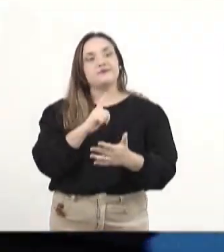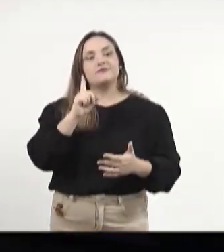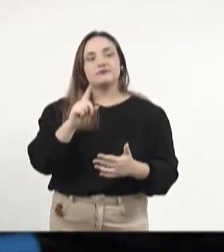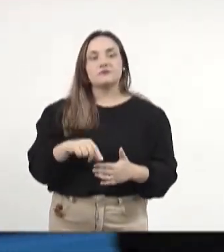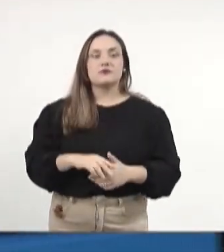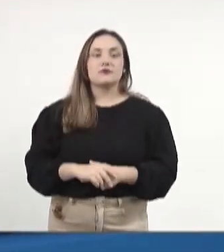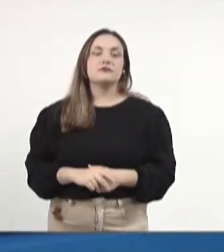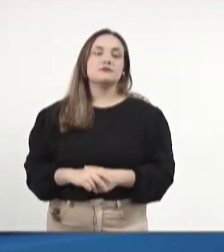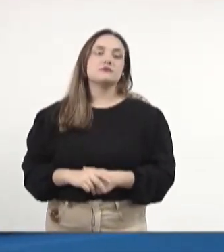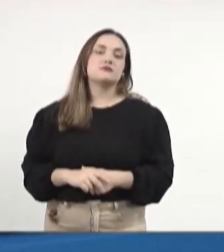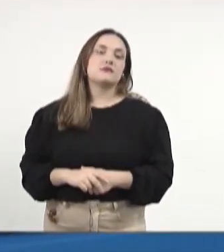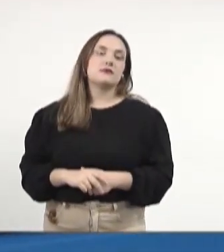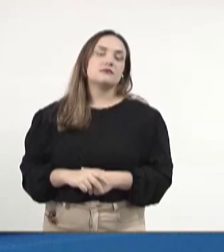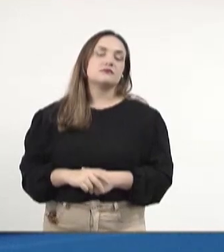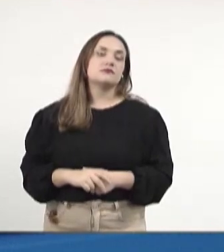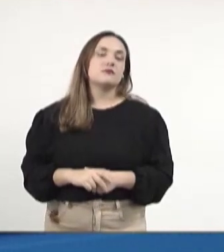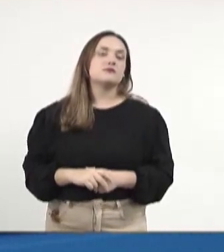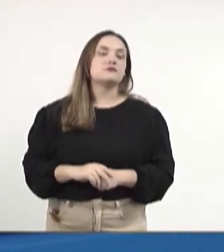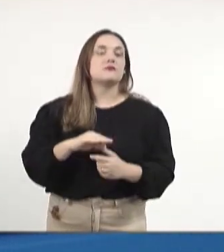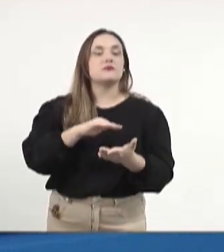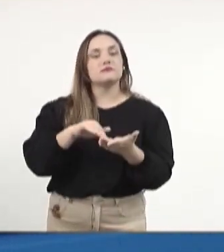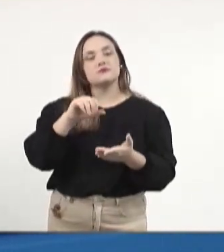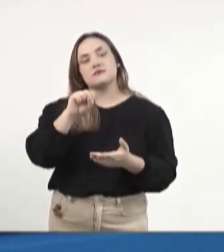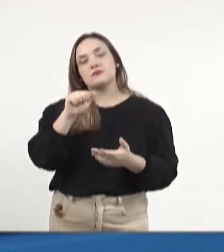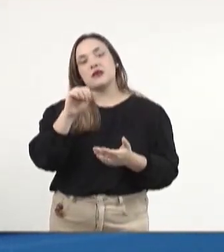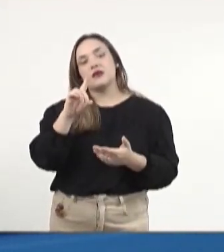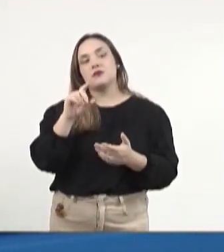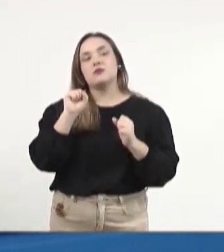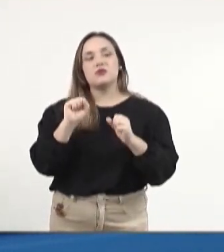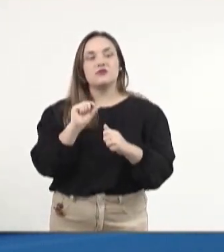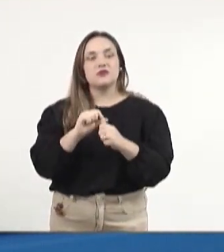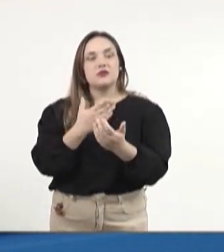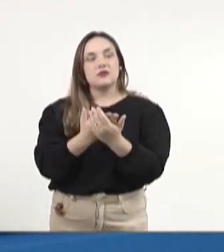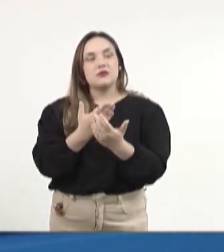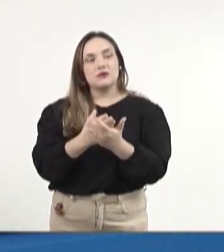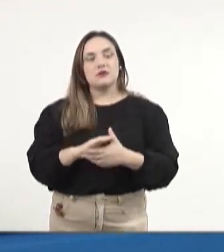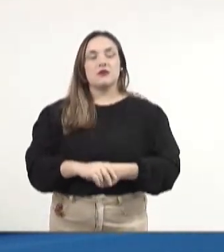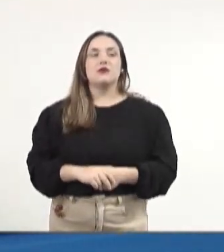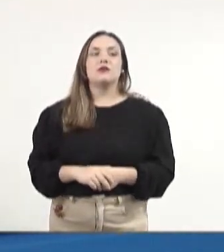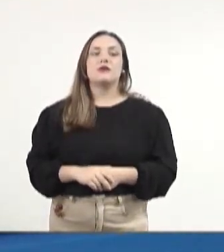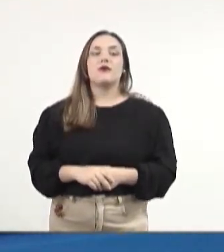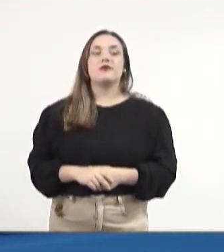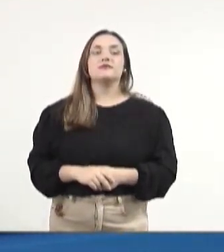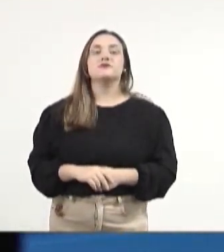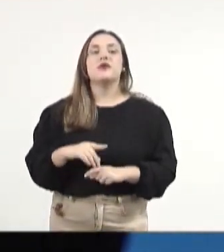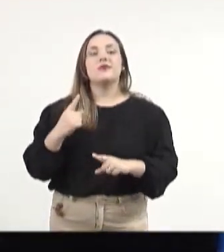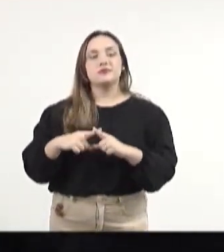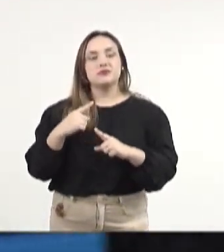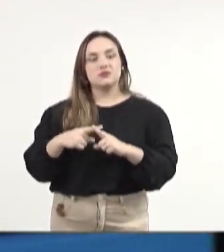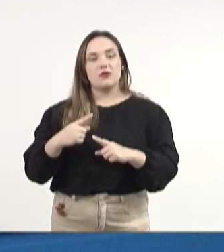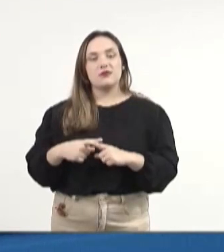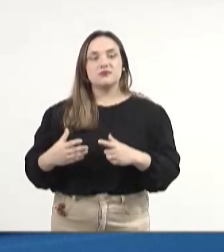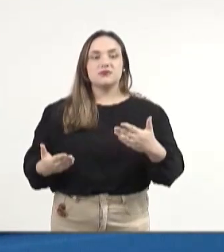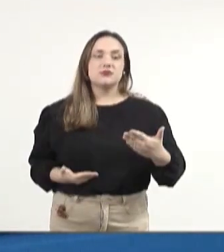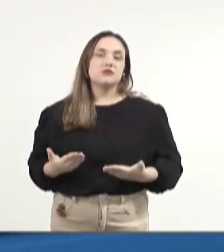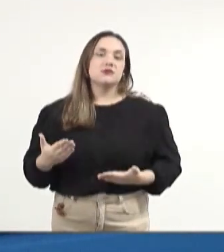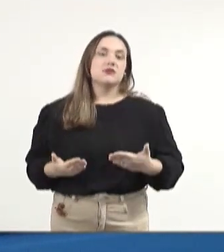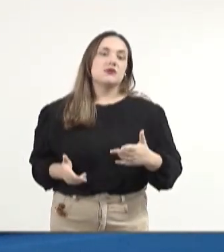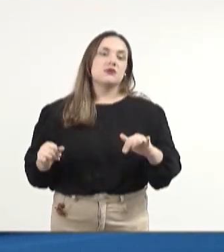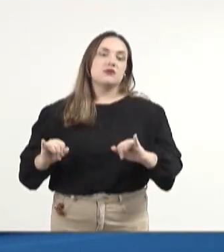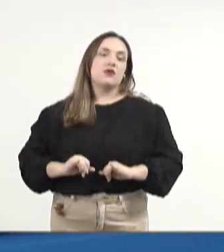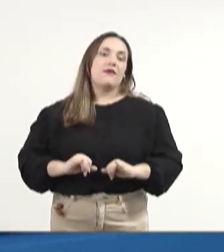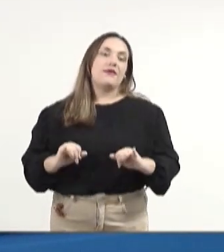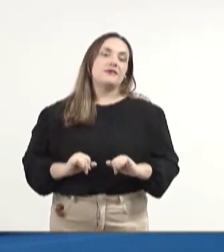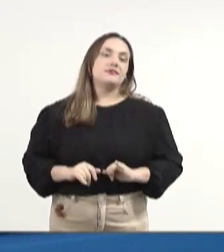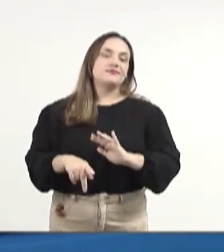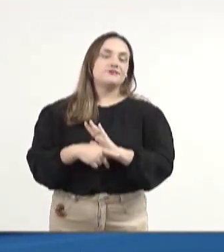indicação que eu encaminho hoje para que a SAD possa fazer esse estudo, porque nós estamos vendo a situação dos servidores em relação